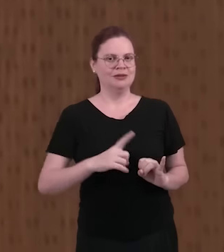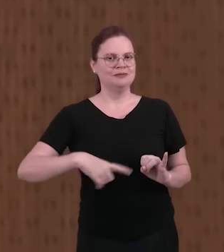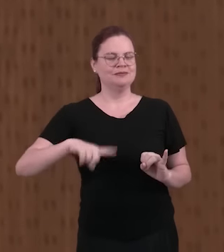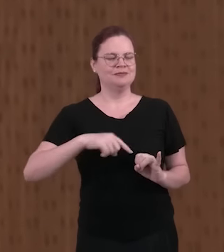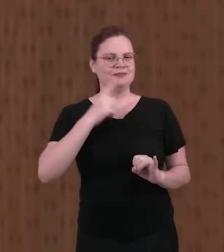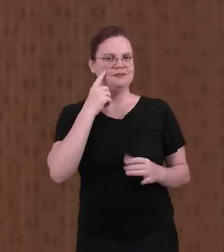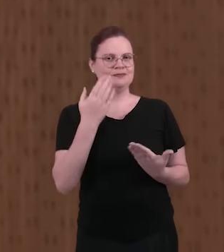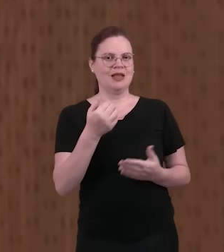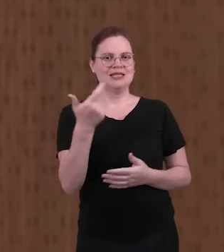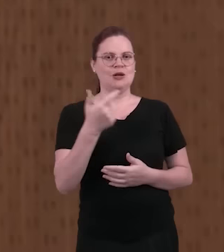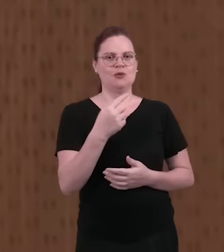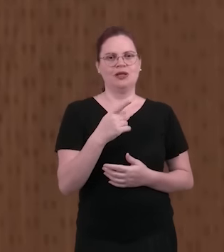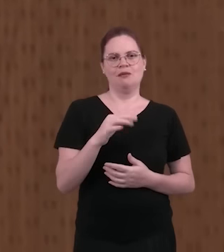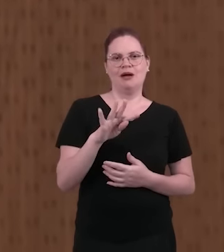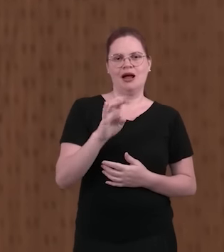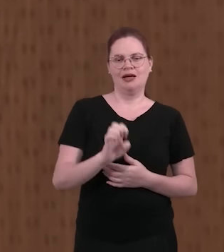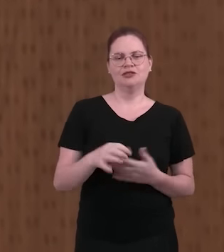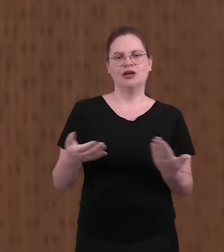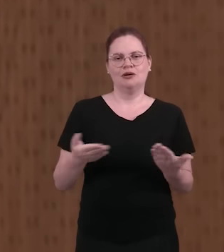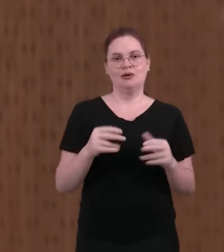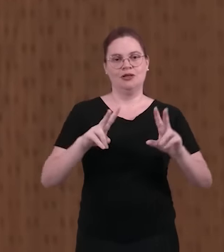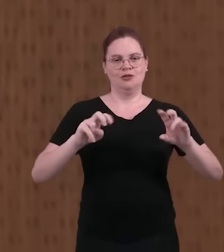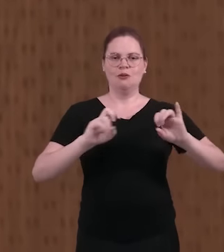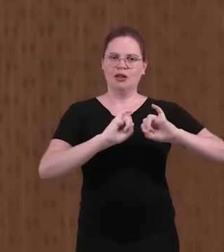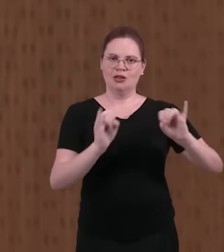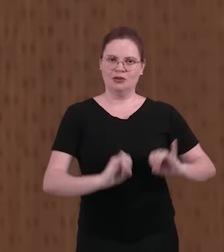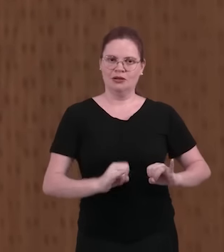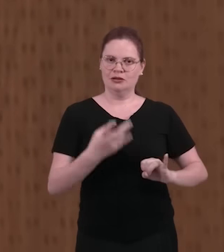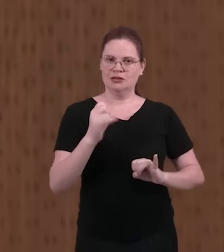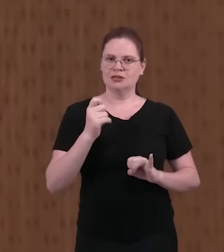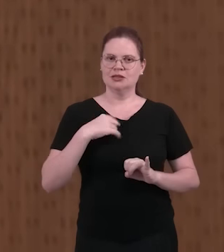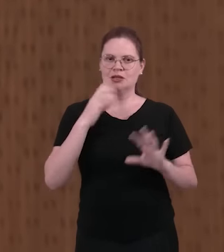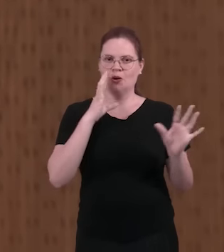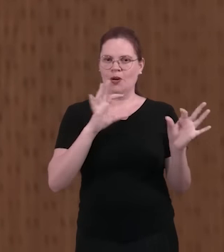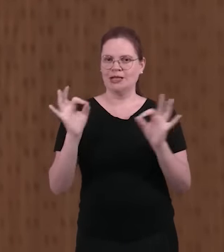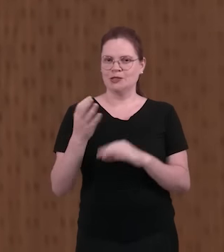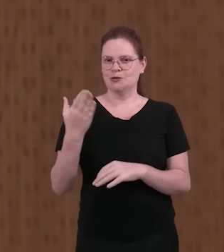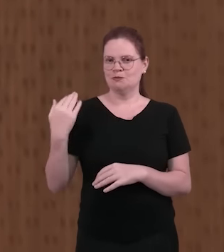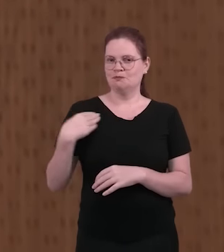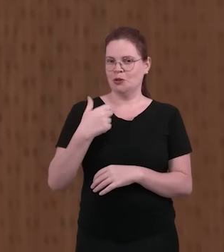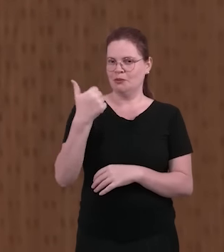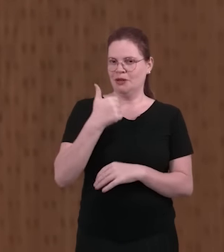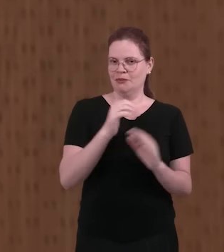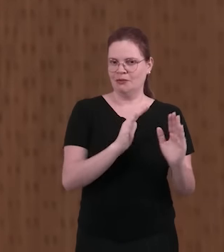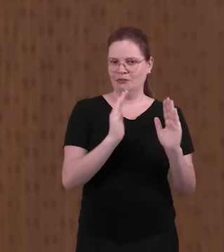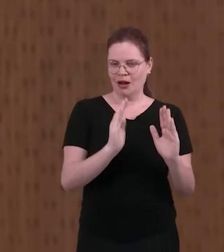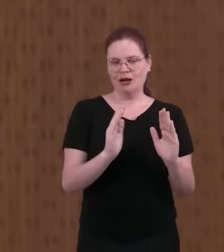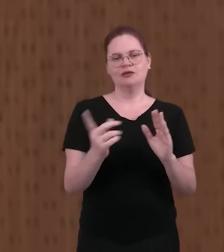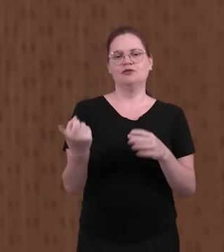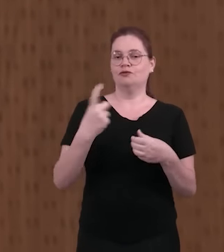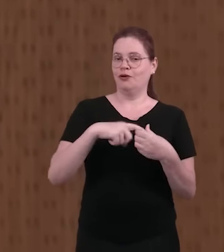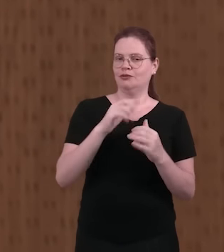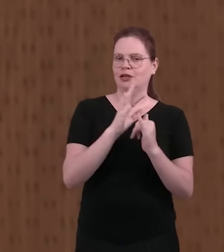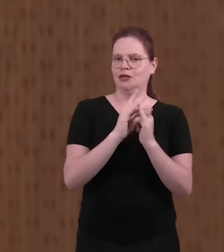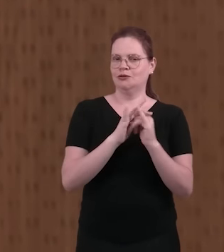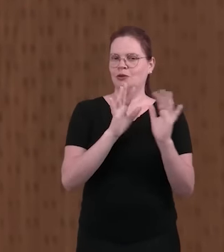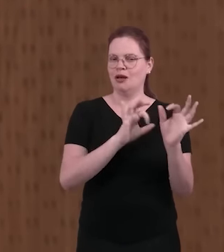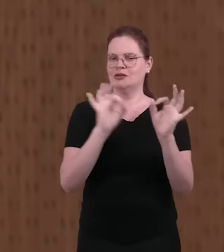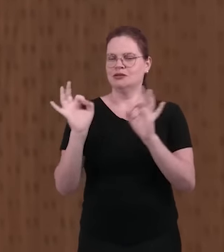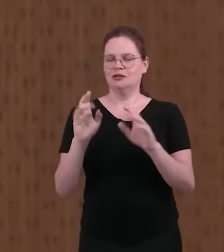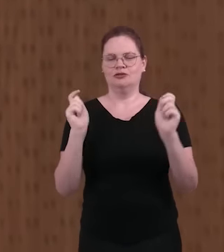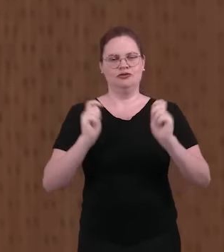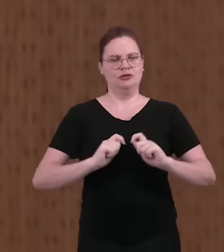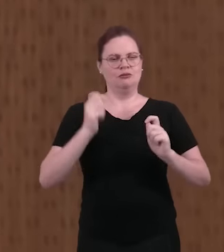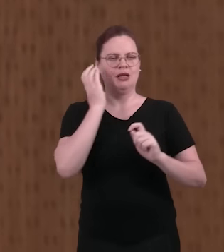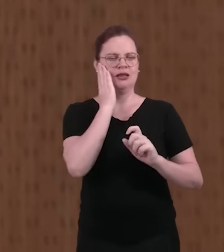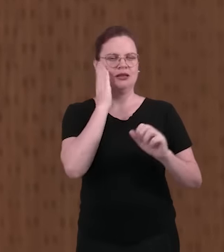na parte 2, o episódio 2, de idolatria. Se você ainda não assistiu o primeiro episódio, volte para assistir para você entender